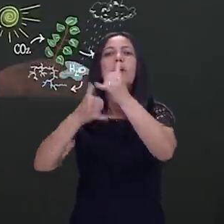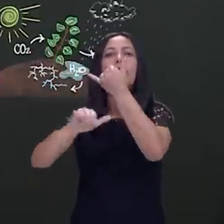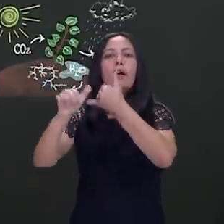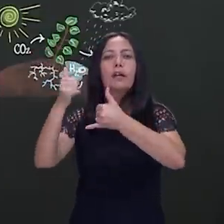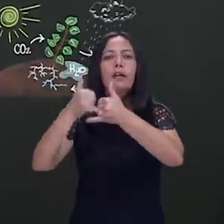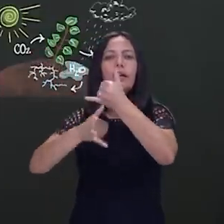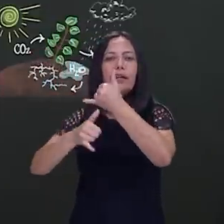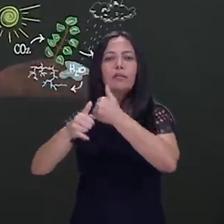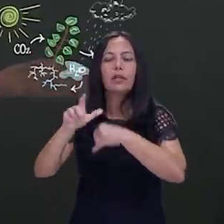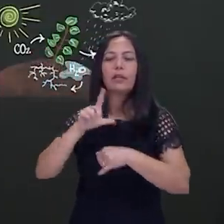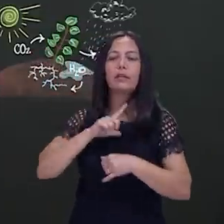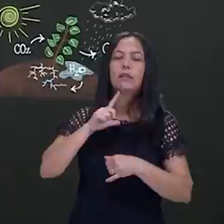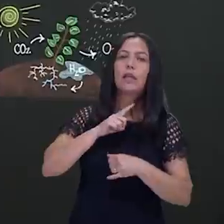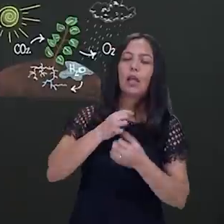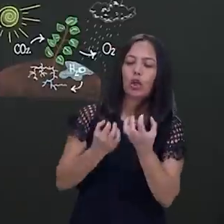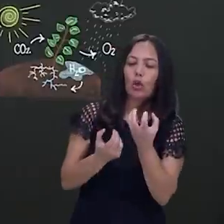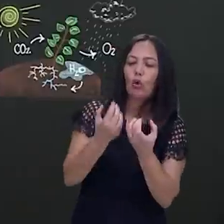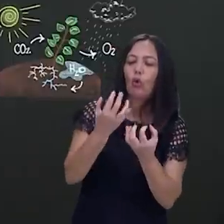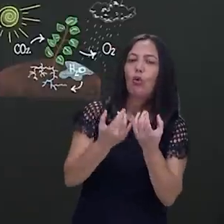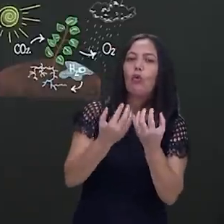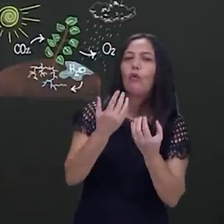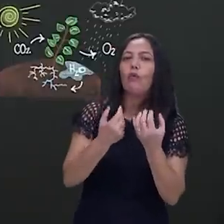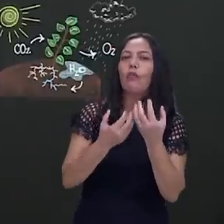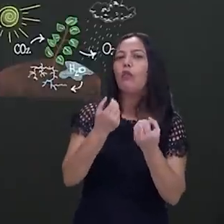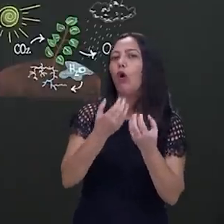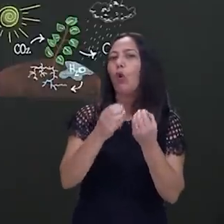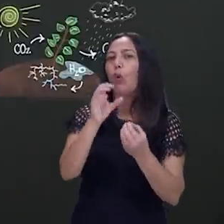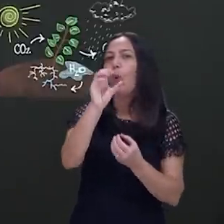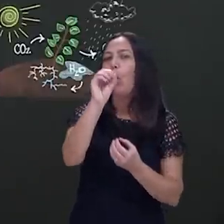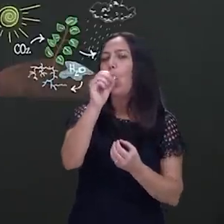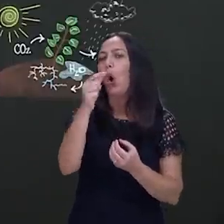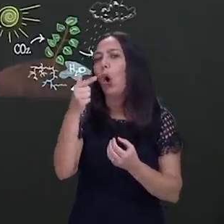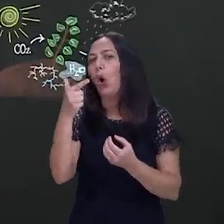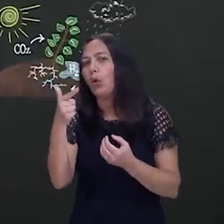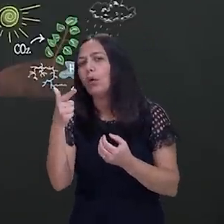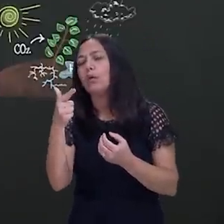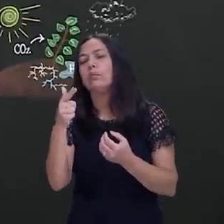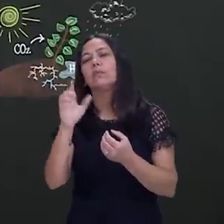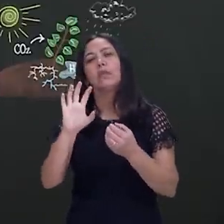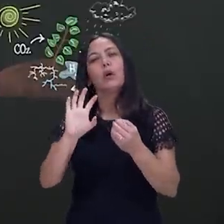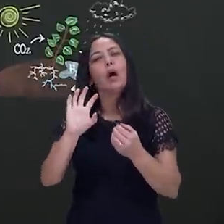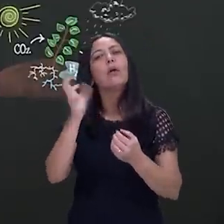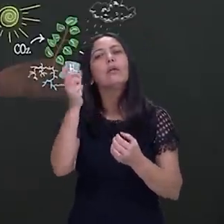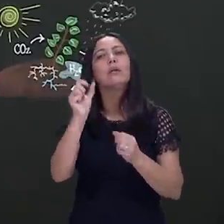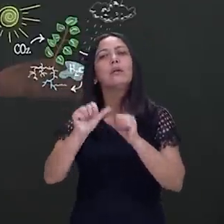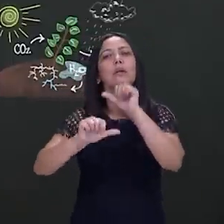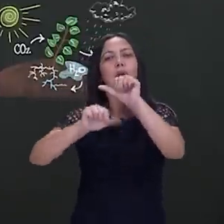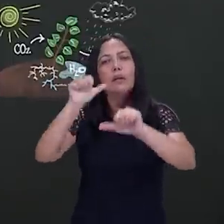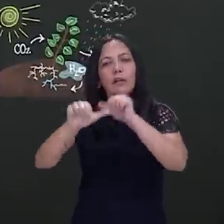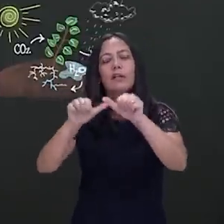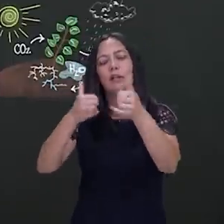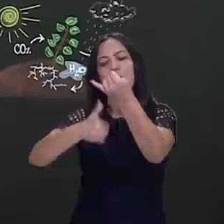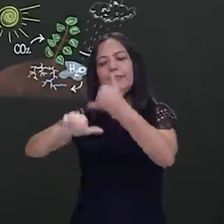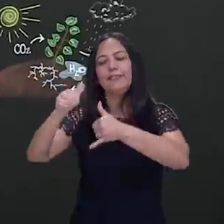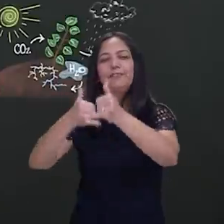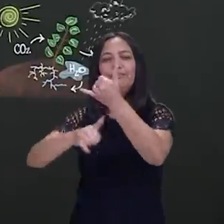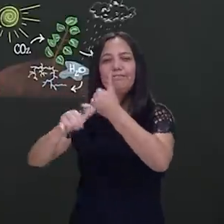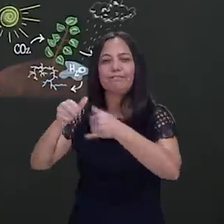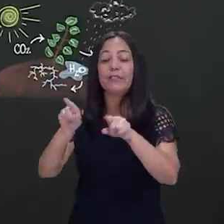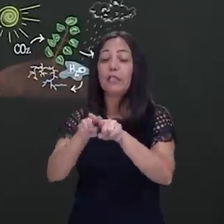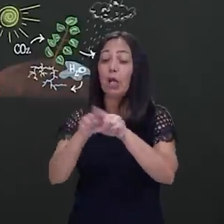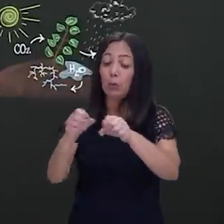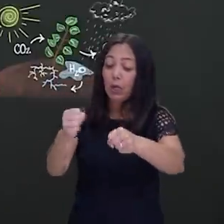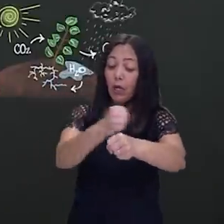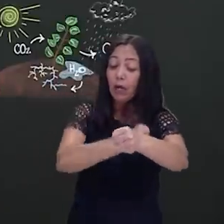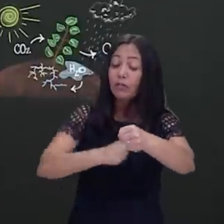ali com a presença do fogo, do oxigênio. Sem oxigênio não há fogo. Há uma reação química que haja a produção disso aqui. Cozinhar